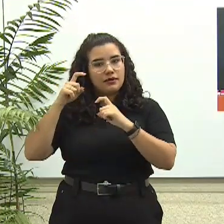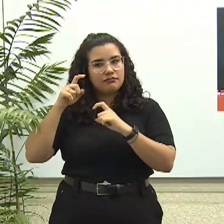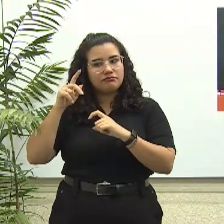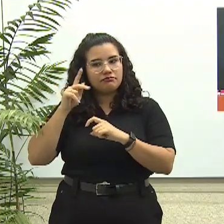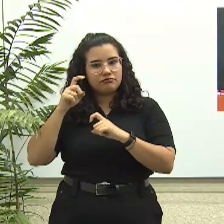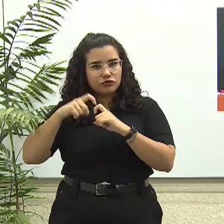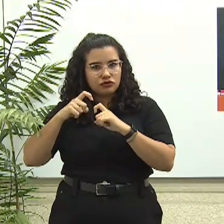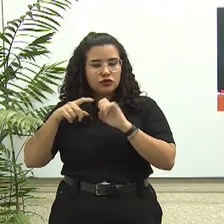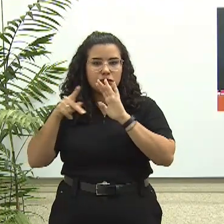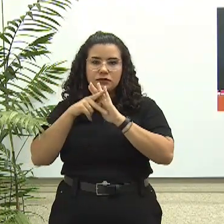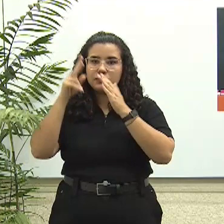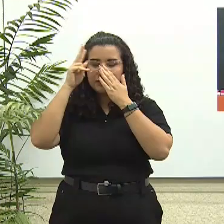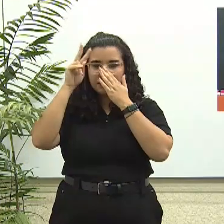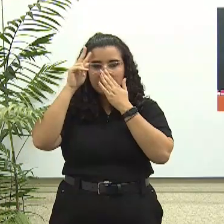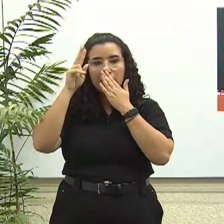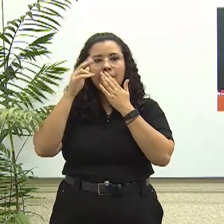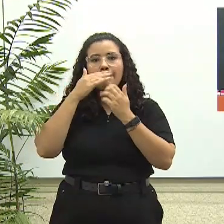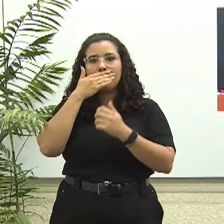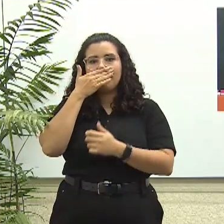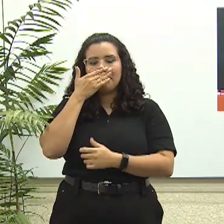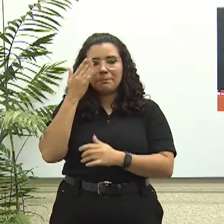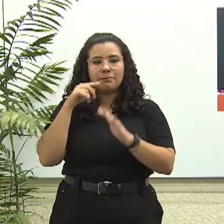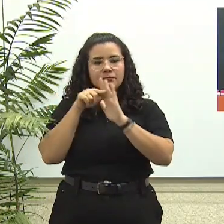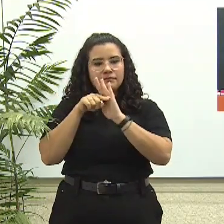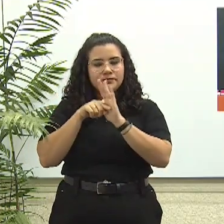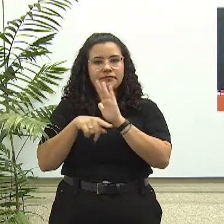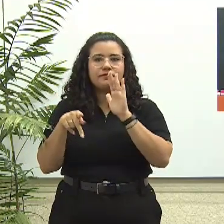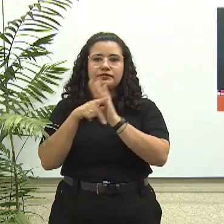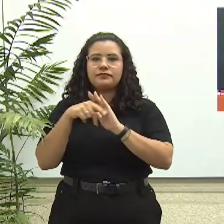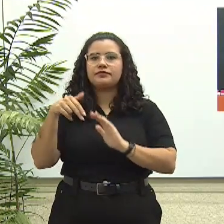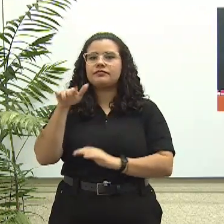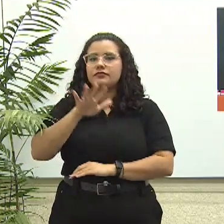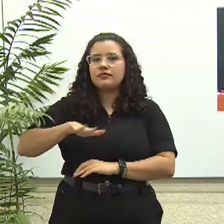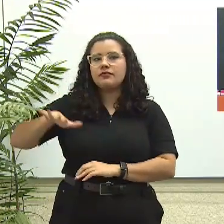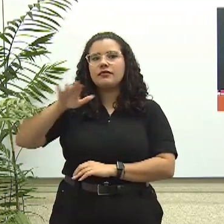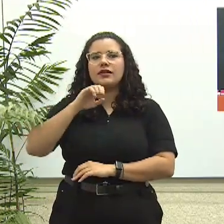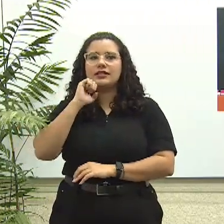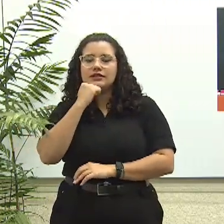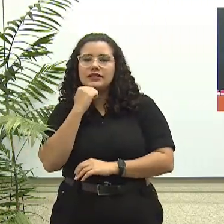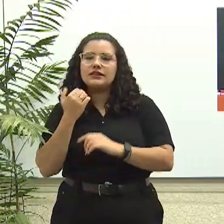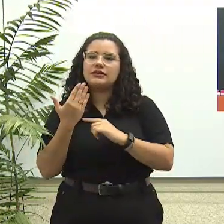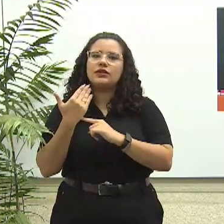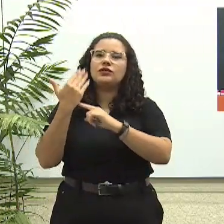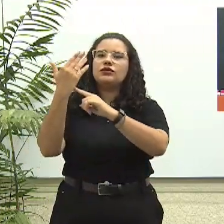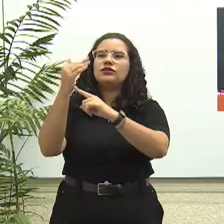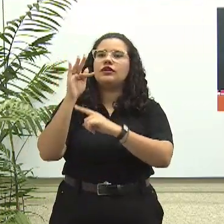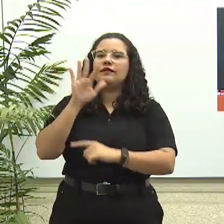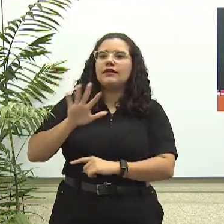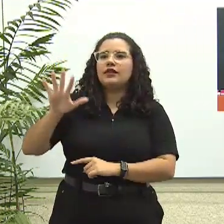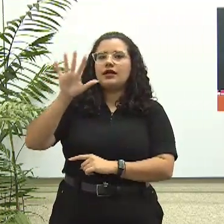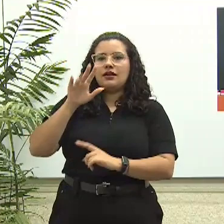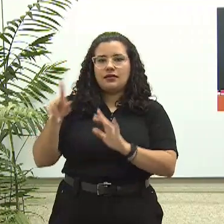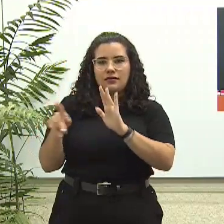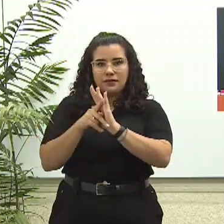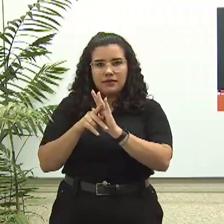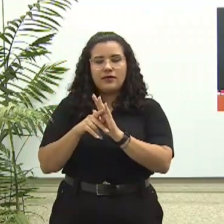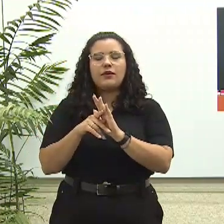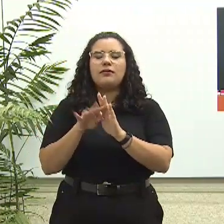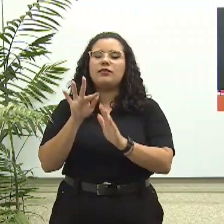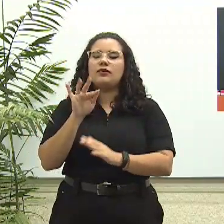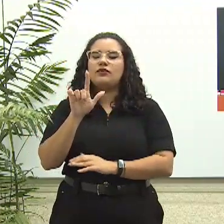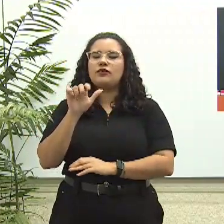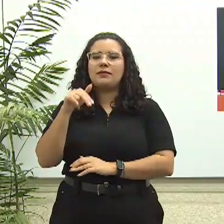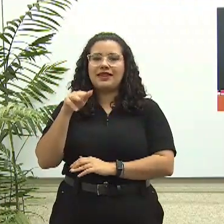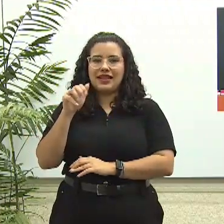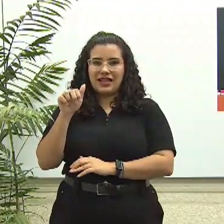da proprietas né pesquisador do Instituto Nacional de Ciências e Tecnologia da Universidade Federal de Fluminense Fluminense